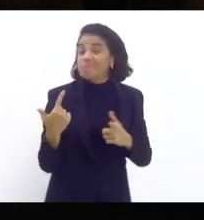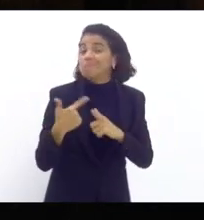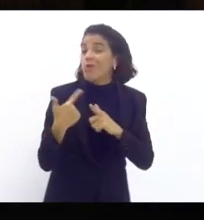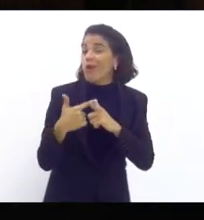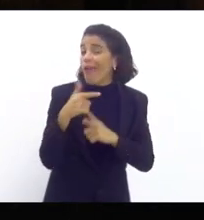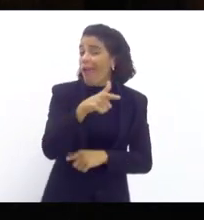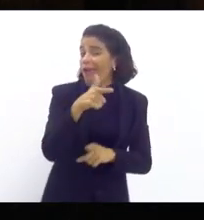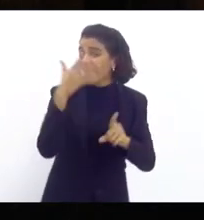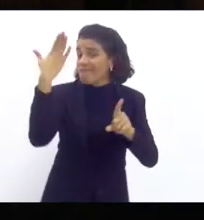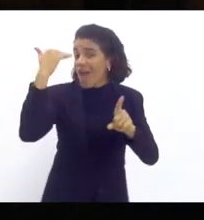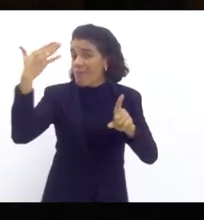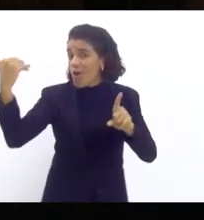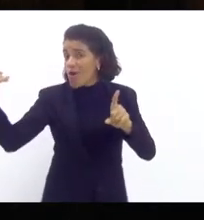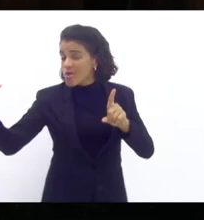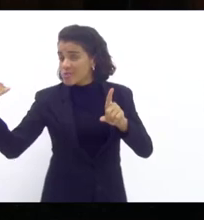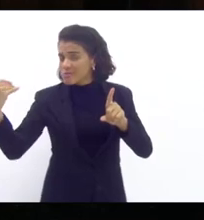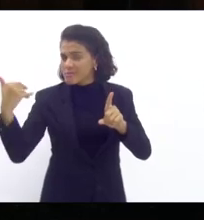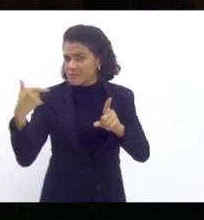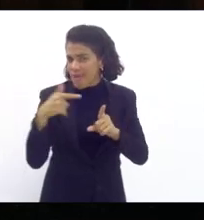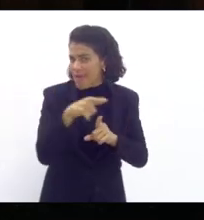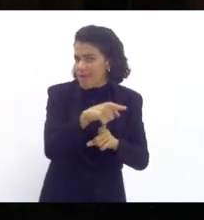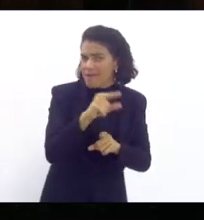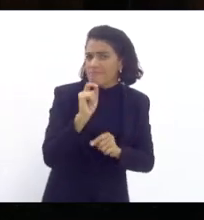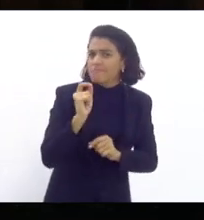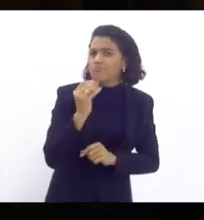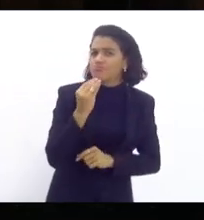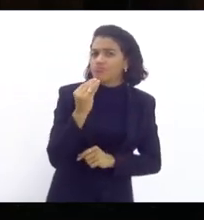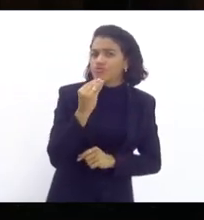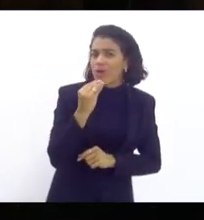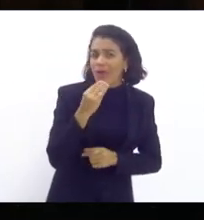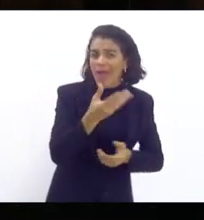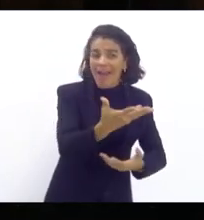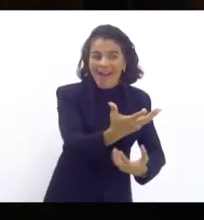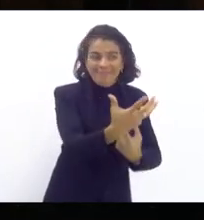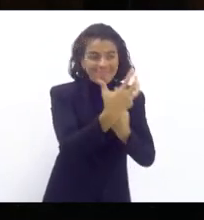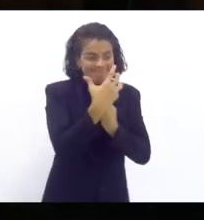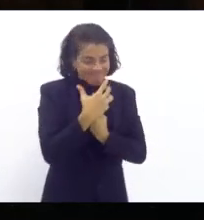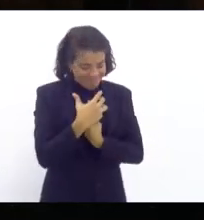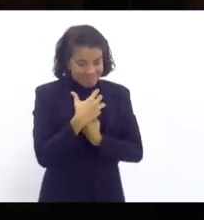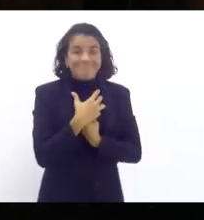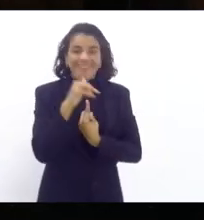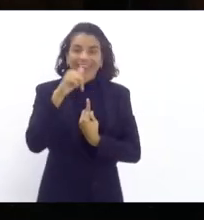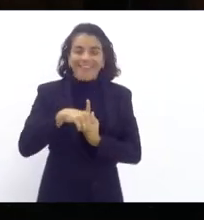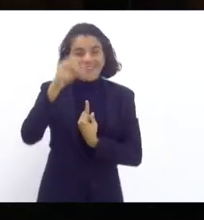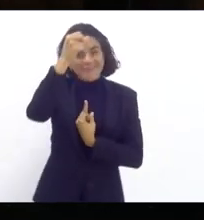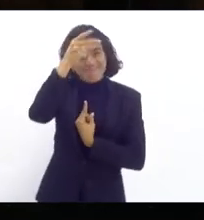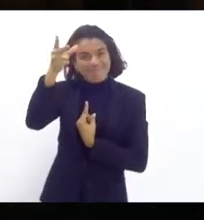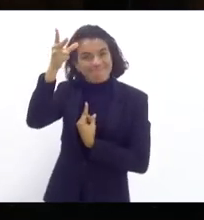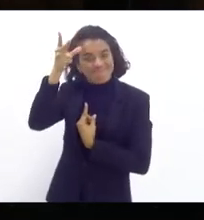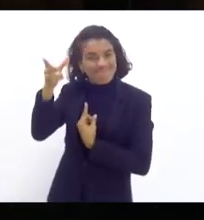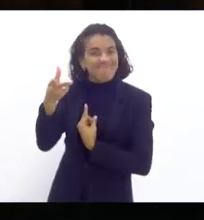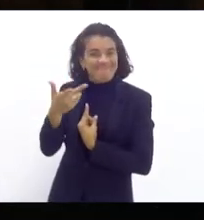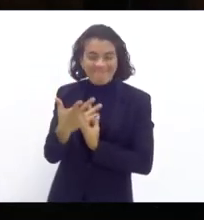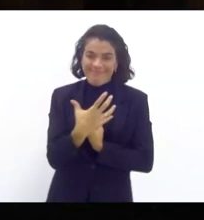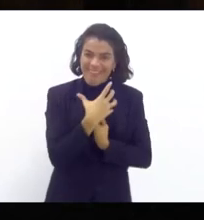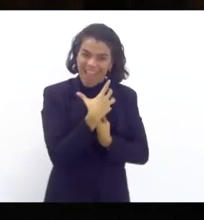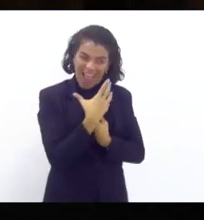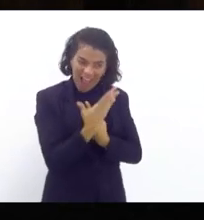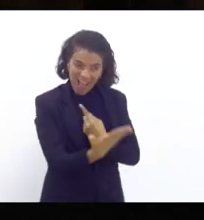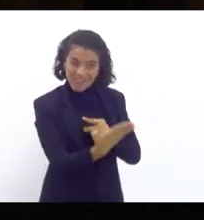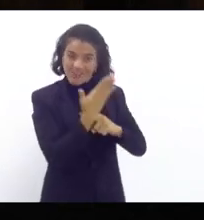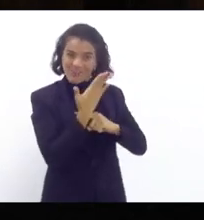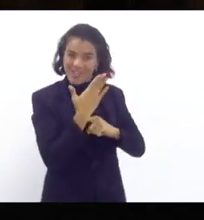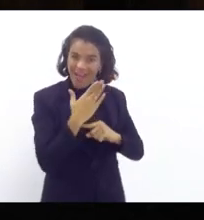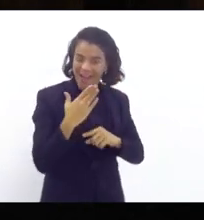de um famoso, que ao invés dele receber no município de braços abertos e legalizar, ajudar na